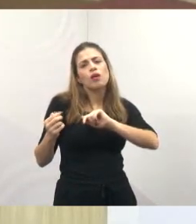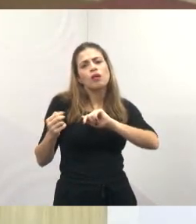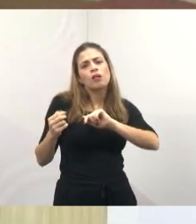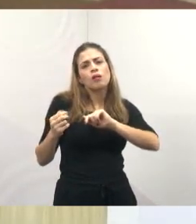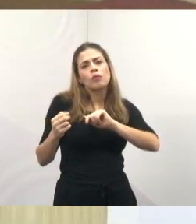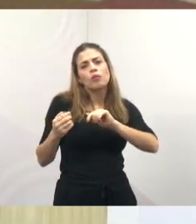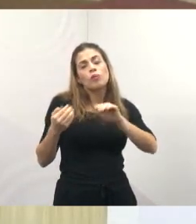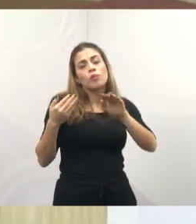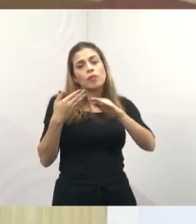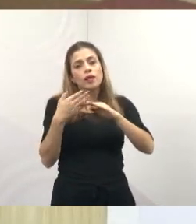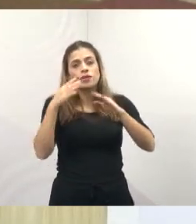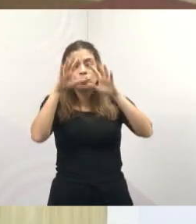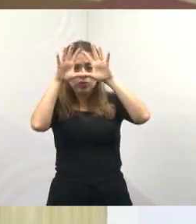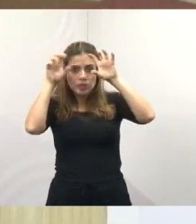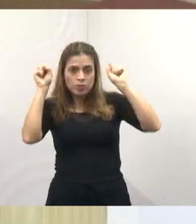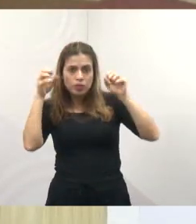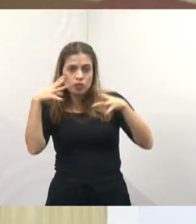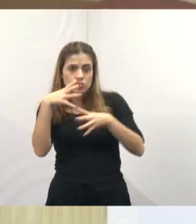de Contas.